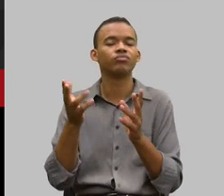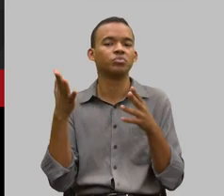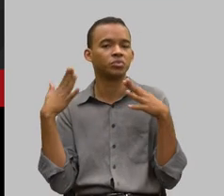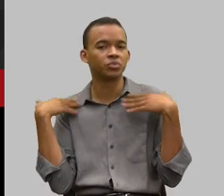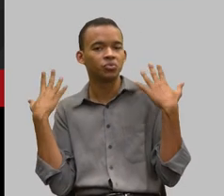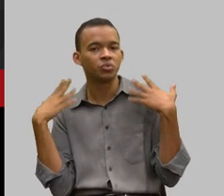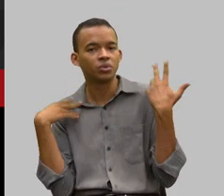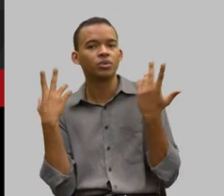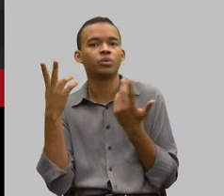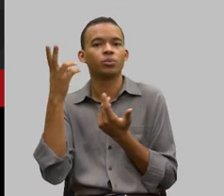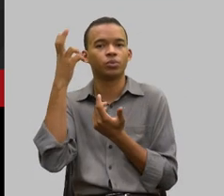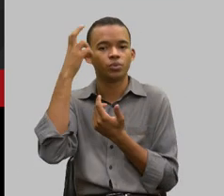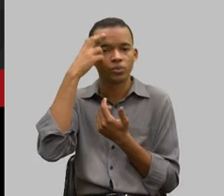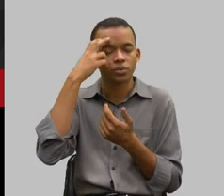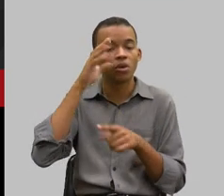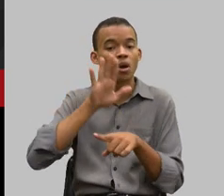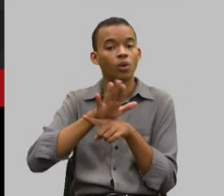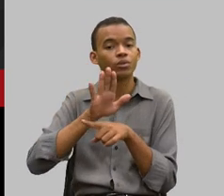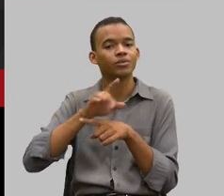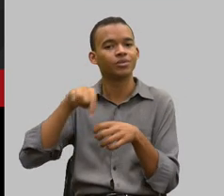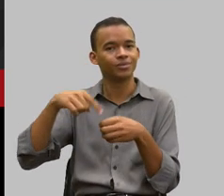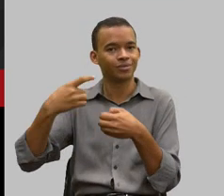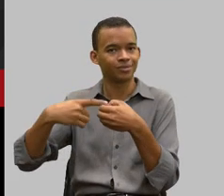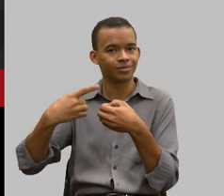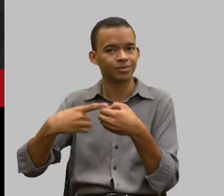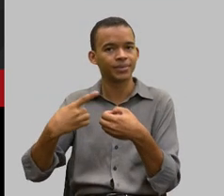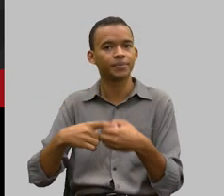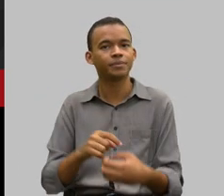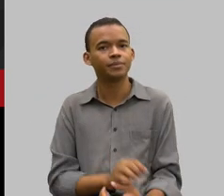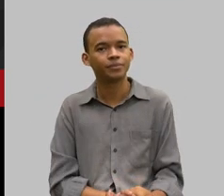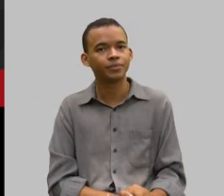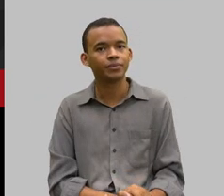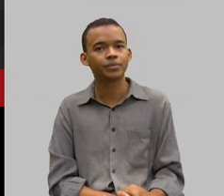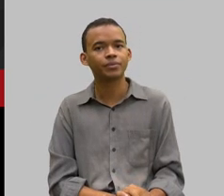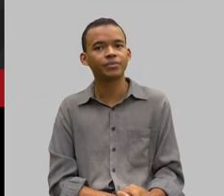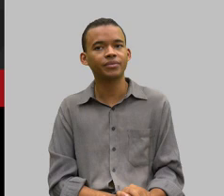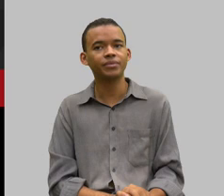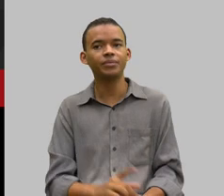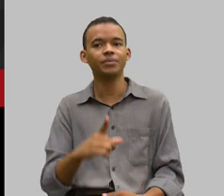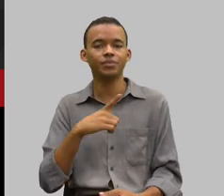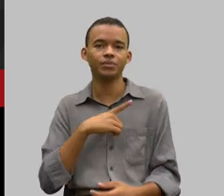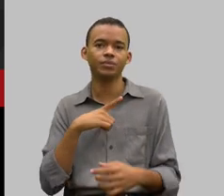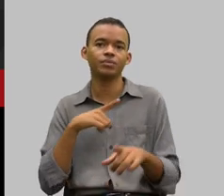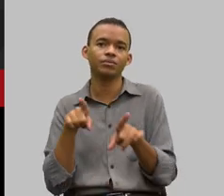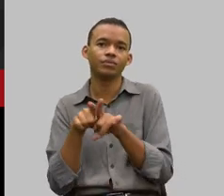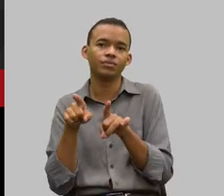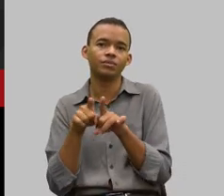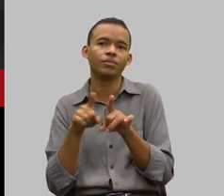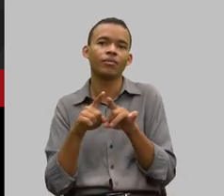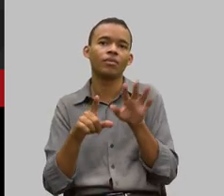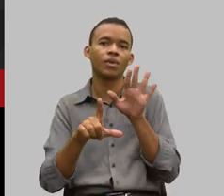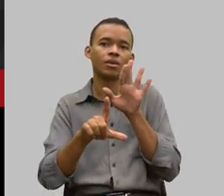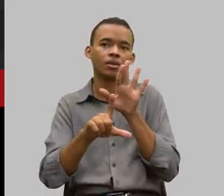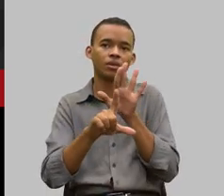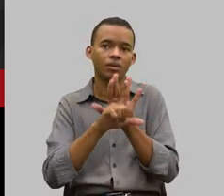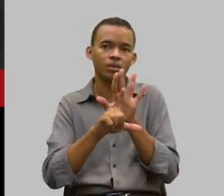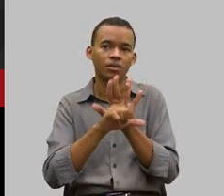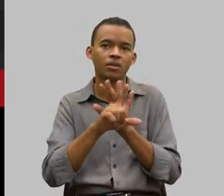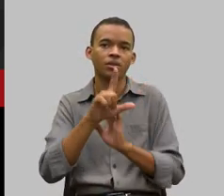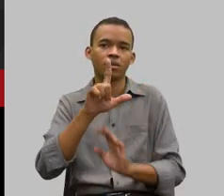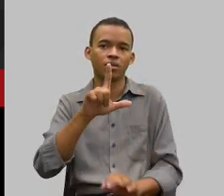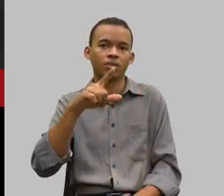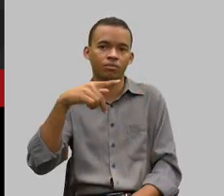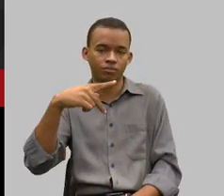cidade aí são alguns números que a gente né o a lei Paulo Gustavo que a gente coordenou junto com a